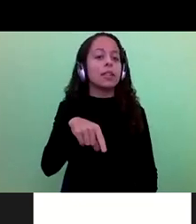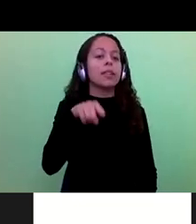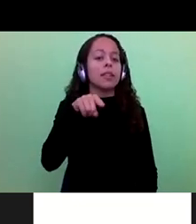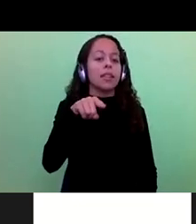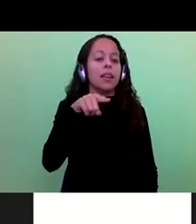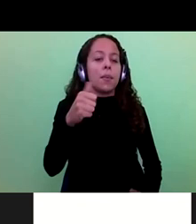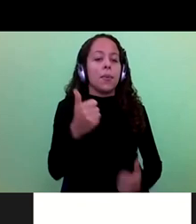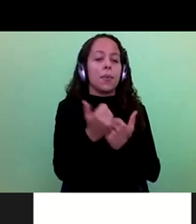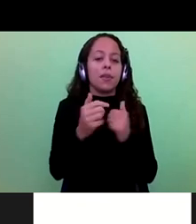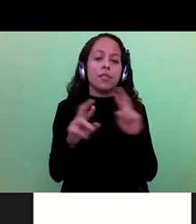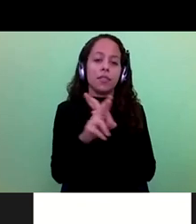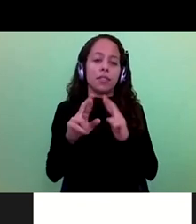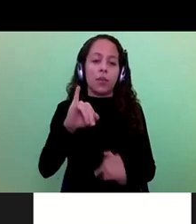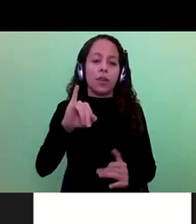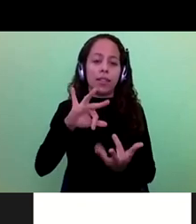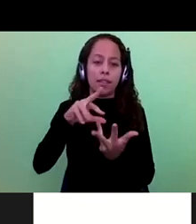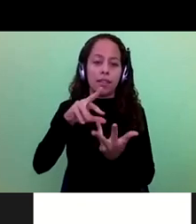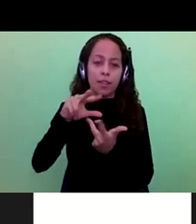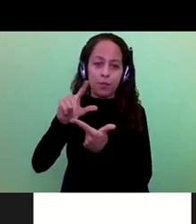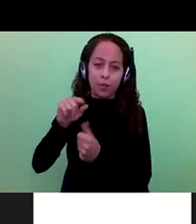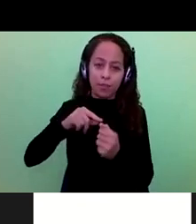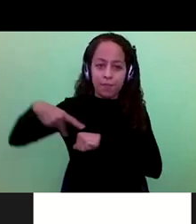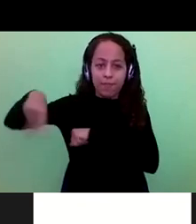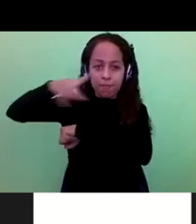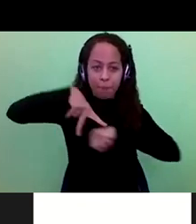Assessoria de Relações Internacionais. E